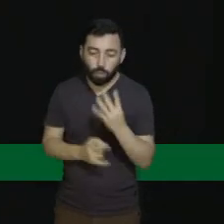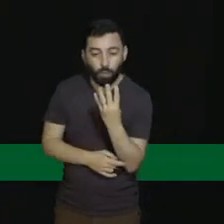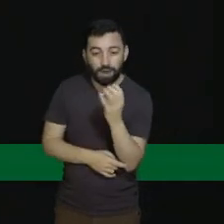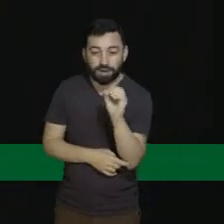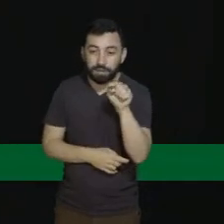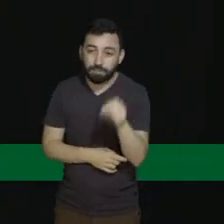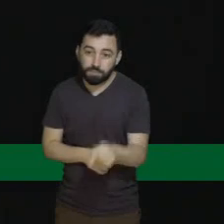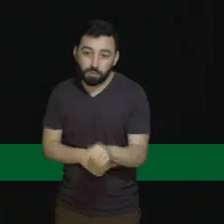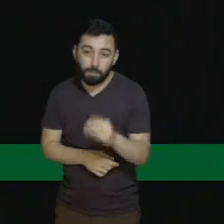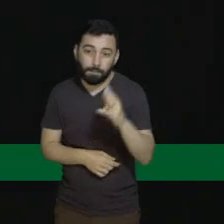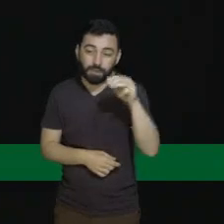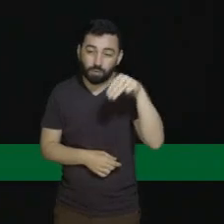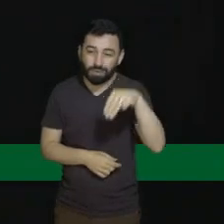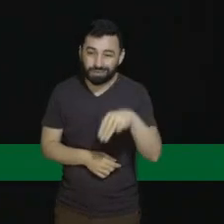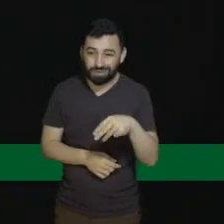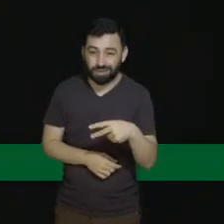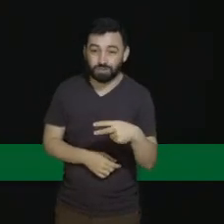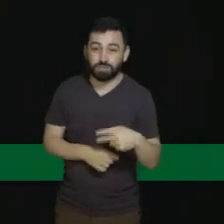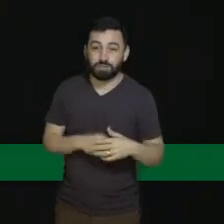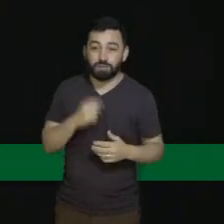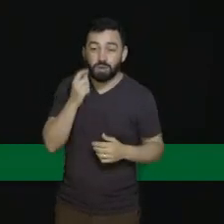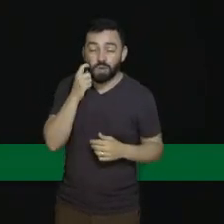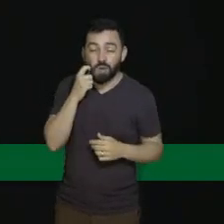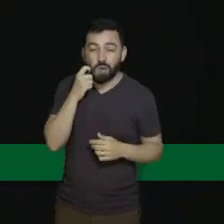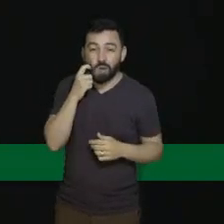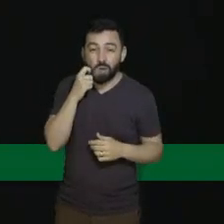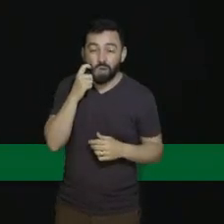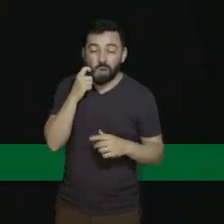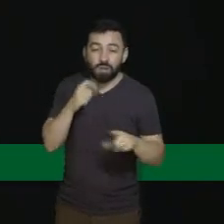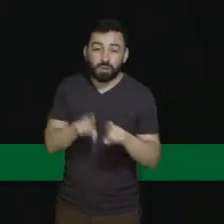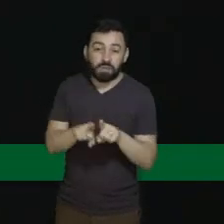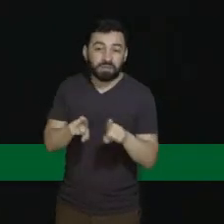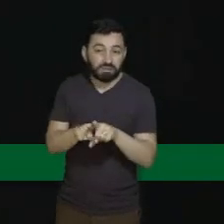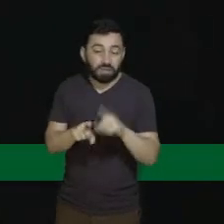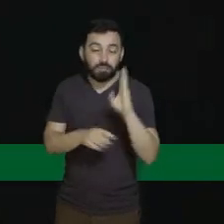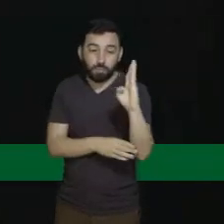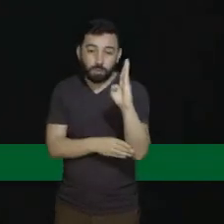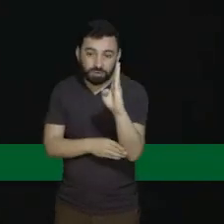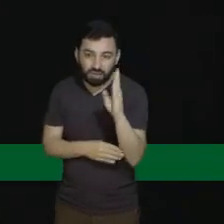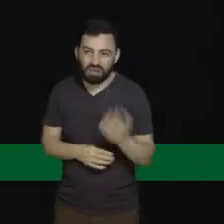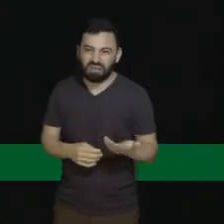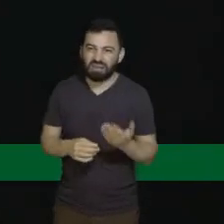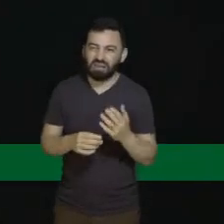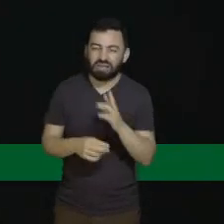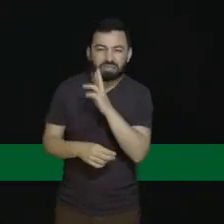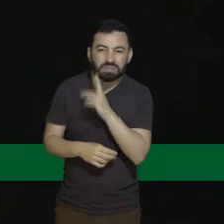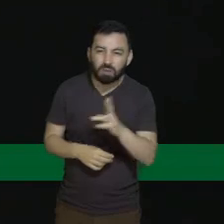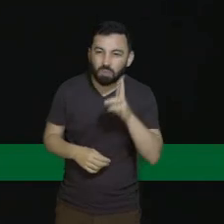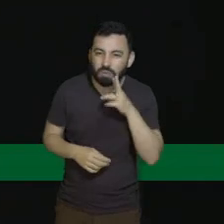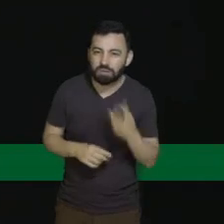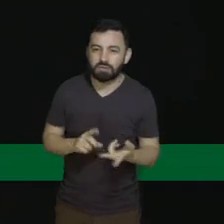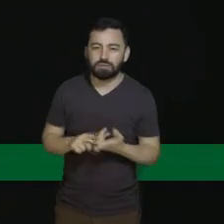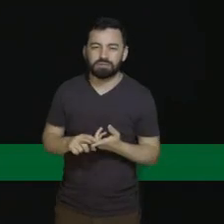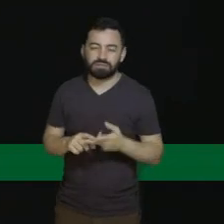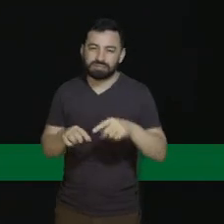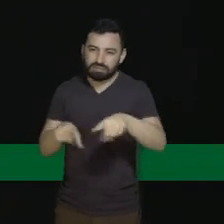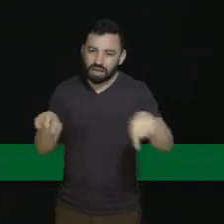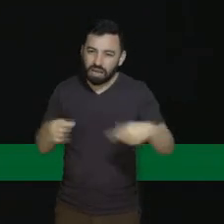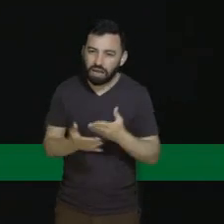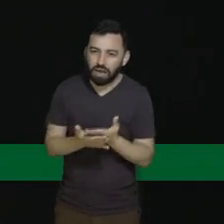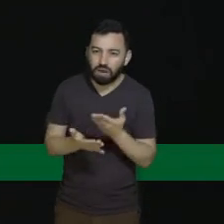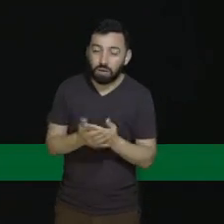de estrutura, incluindo biblioteca, restaurante universitário, salas de aulas, laboratórios, onde mais de